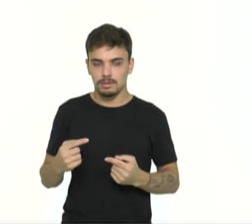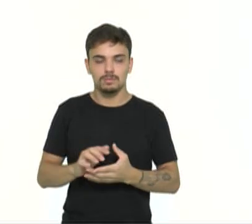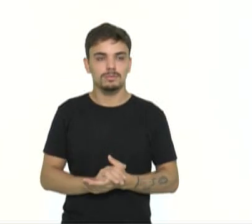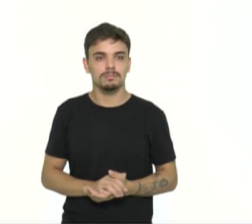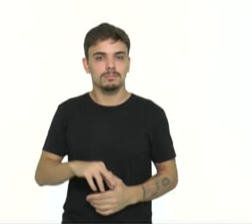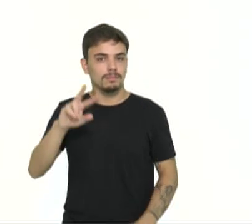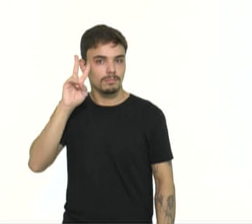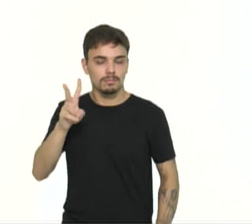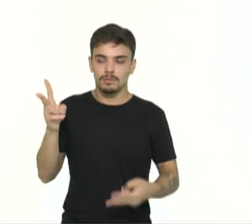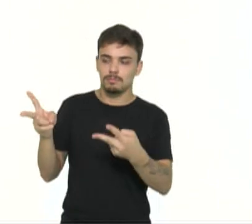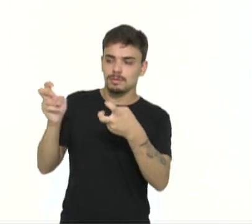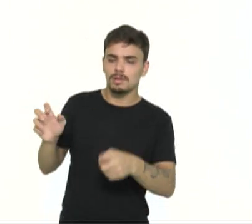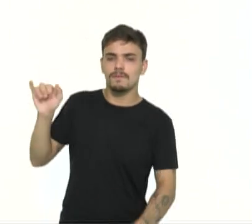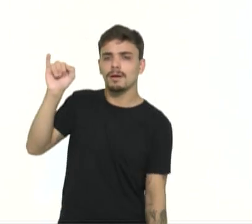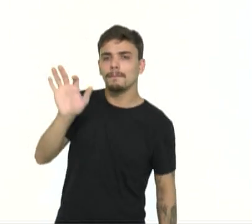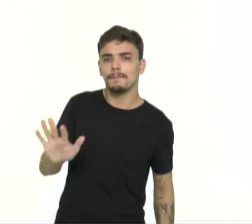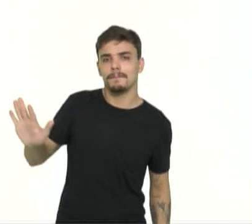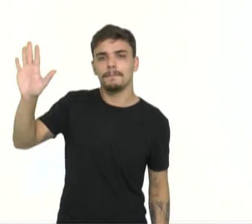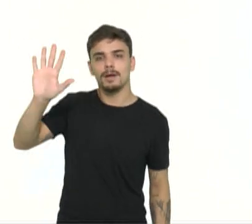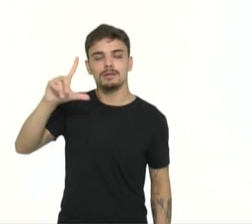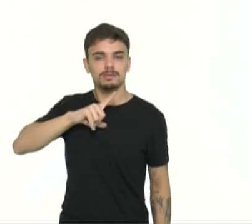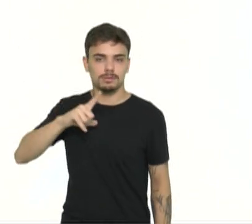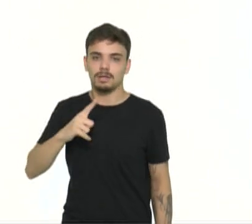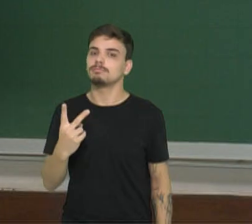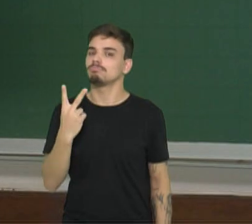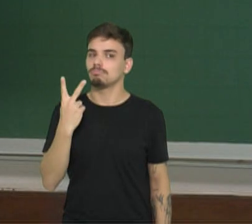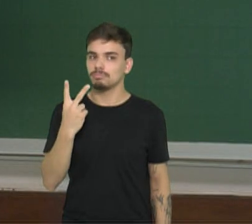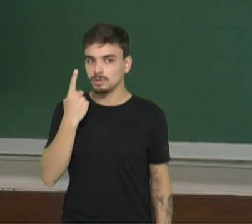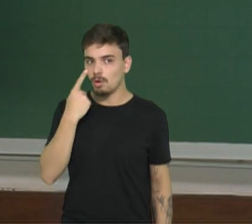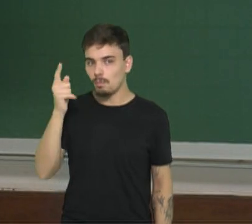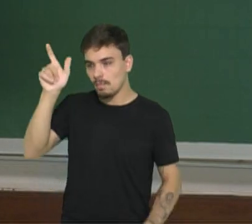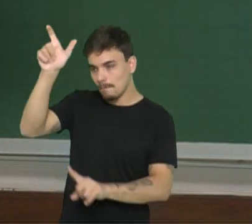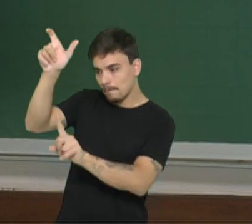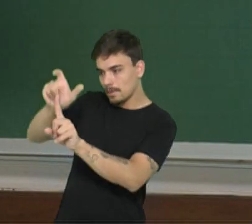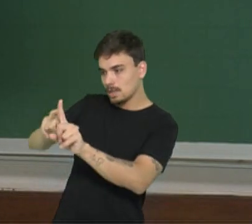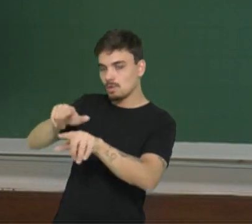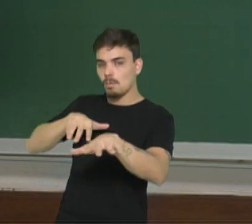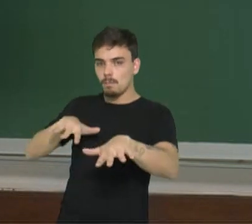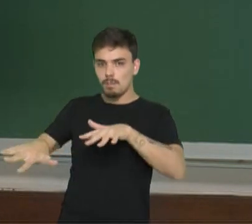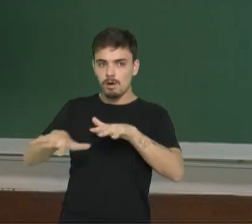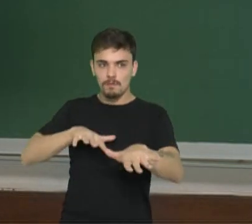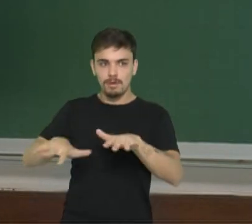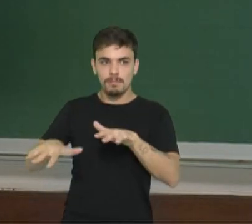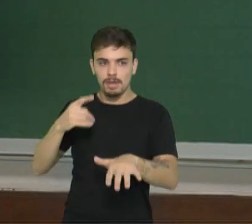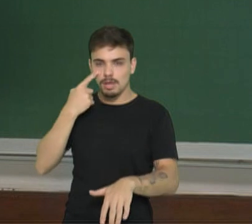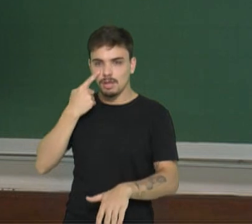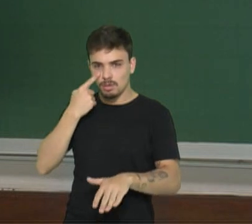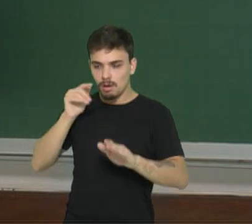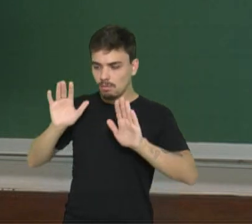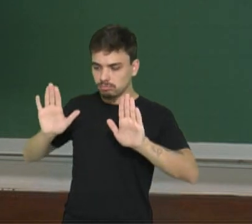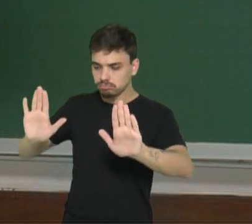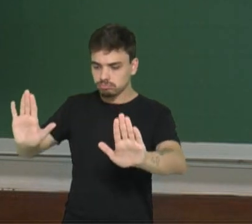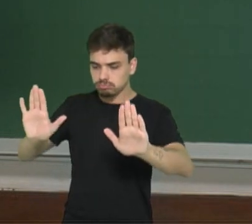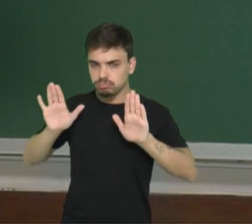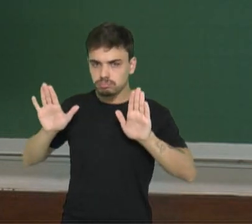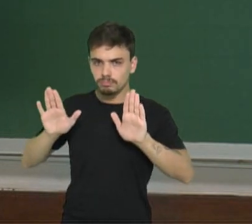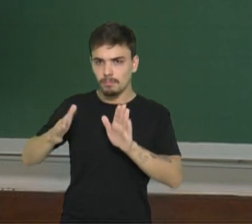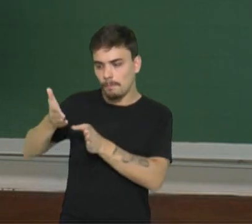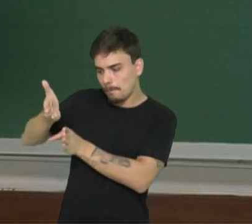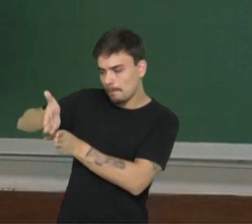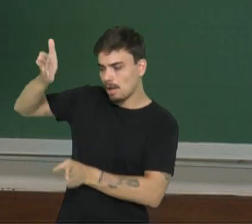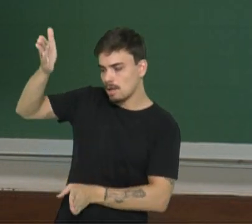a situação da imagem. Aqui nós temos uma pessoa fazendo um movimento de flexão na parede, tá? A